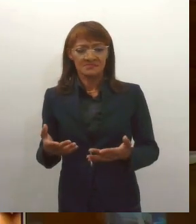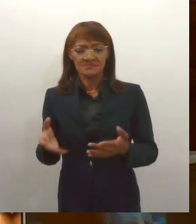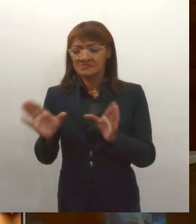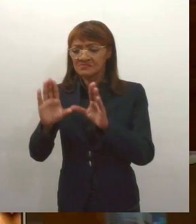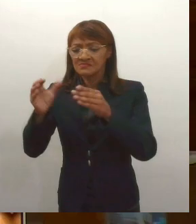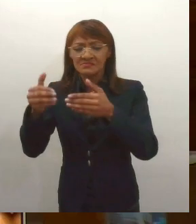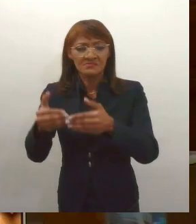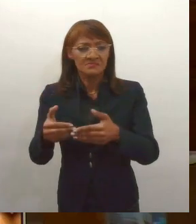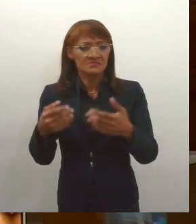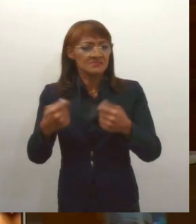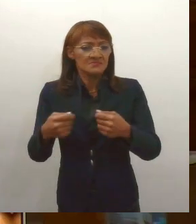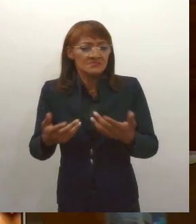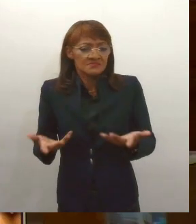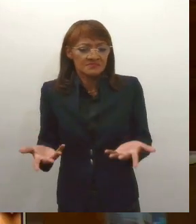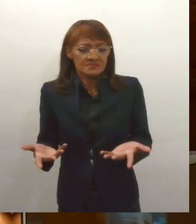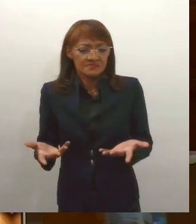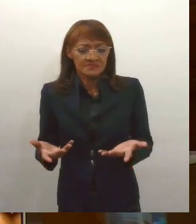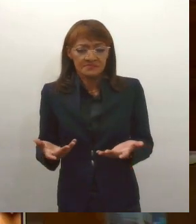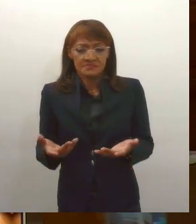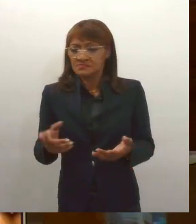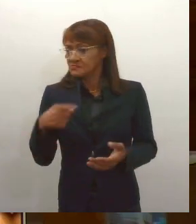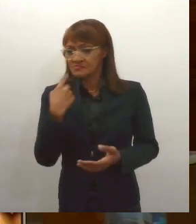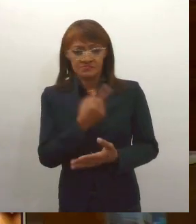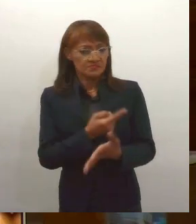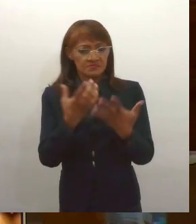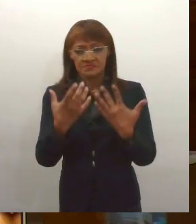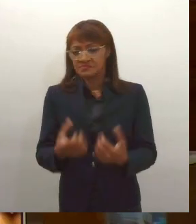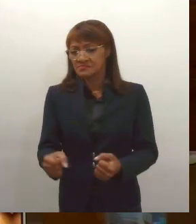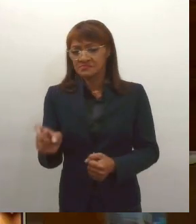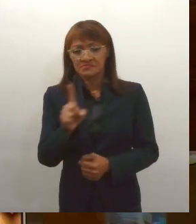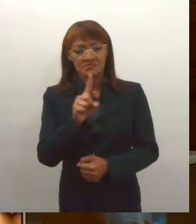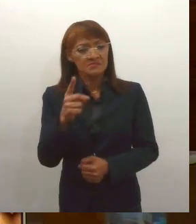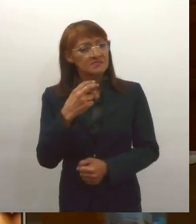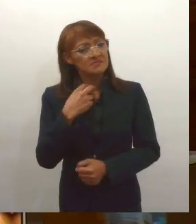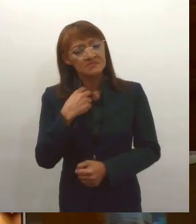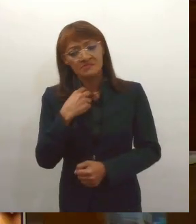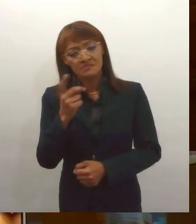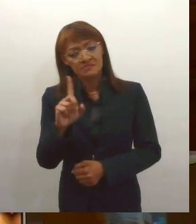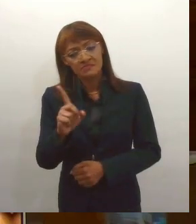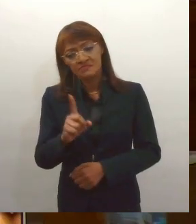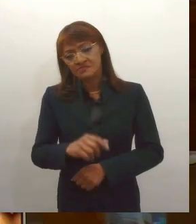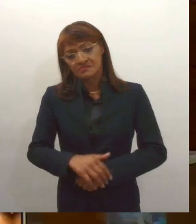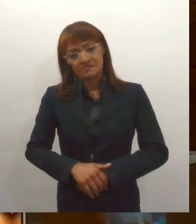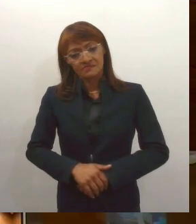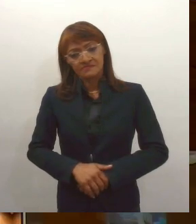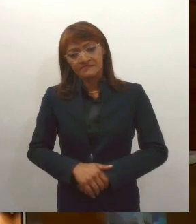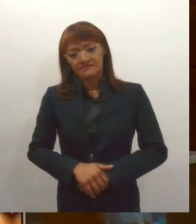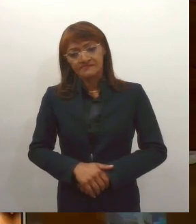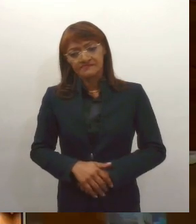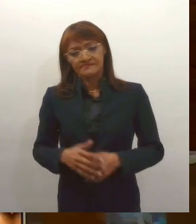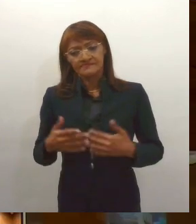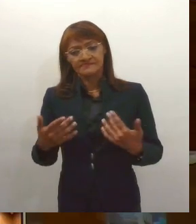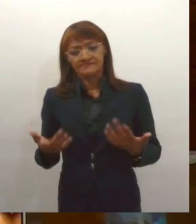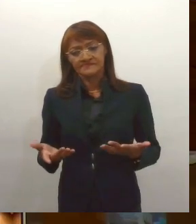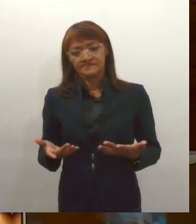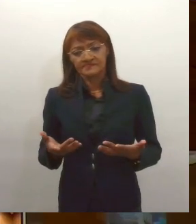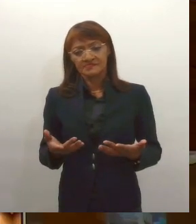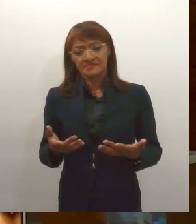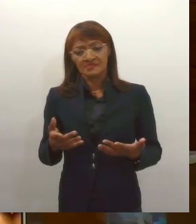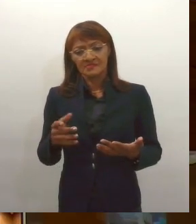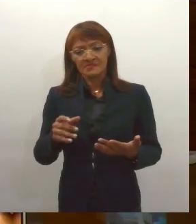tipo de eh de sensacionalismo de usar comunicação que é o meio de transmitir